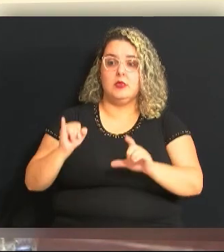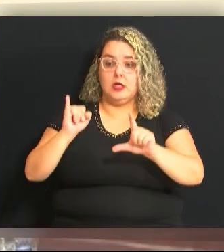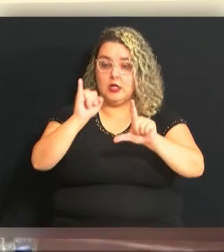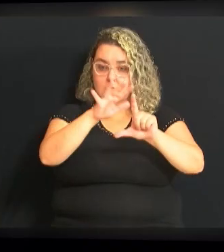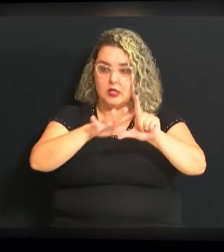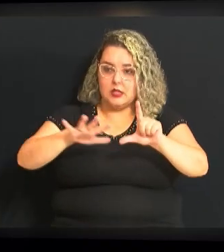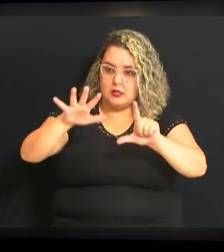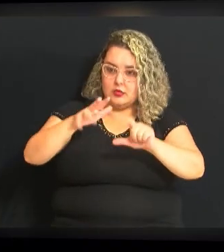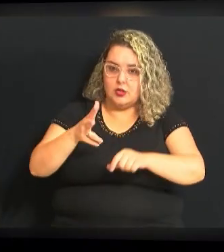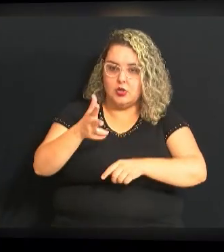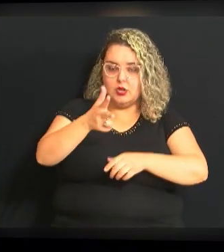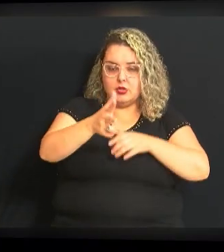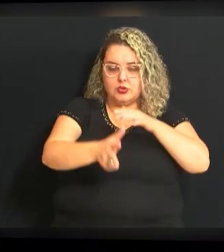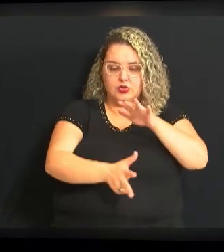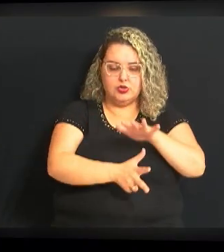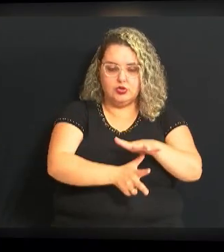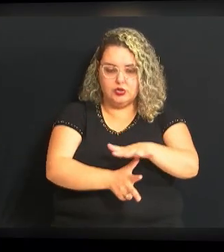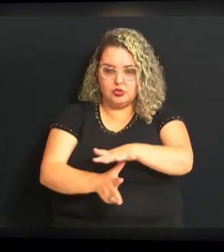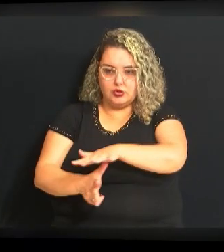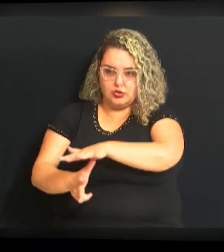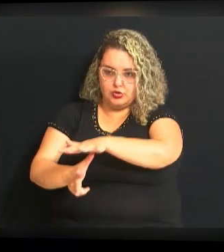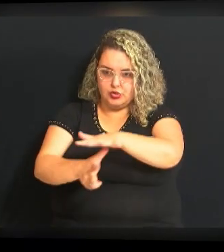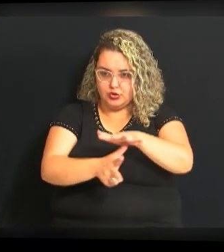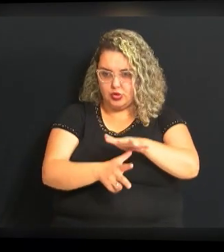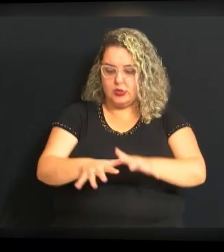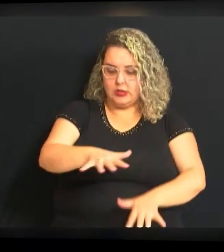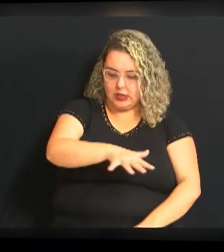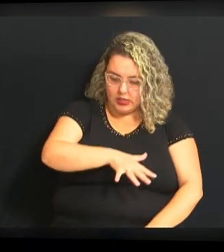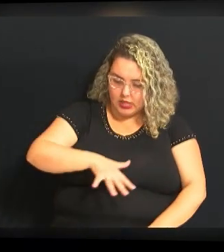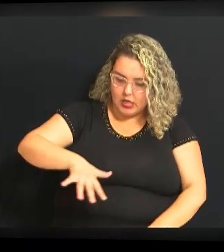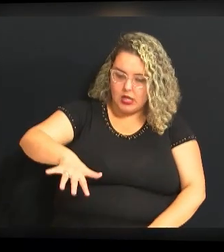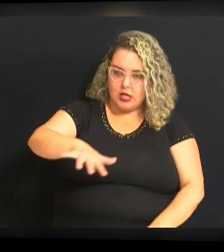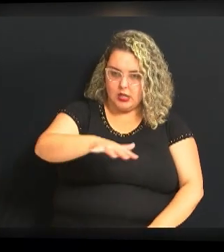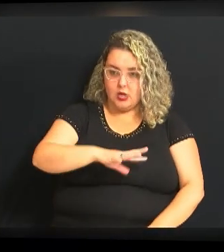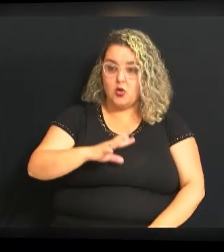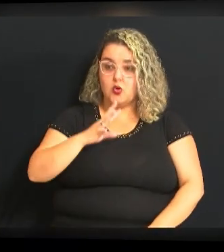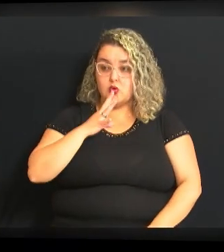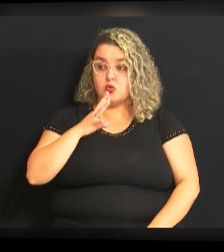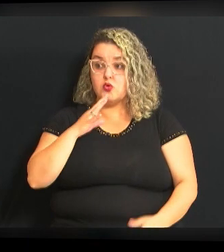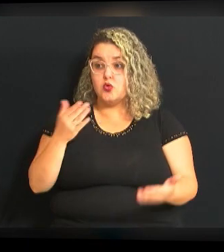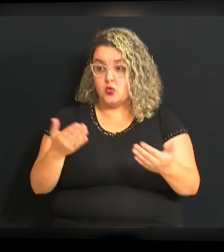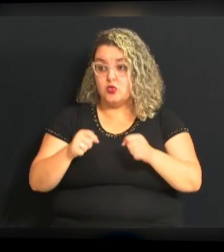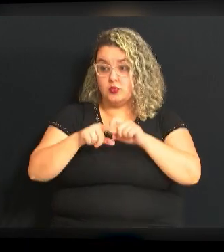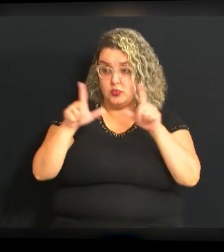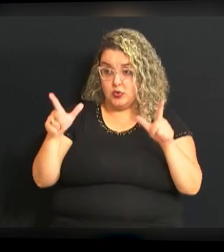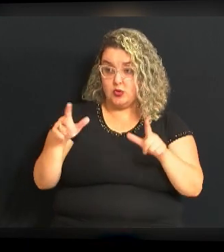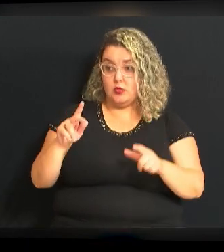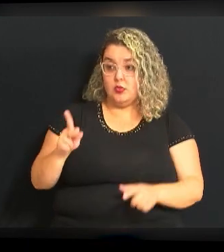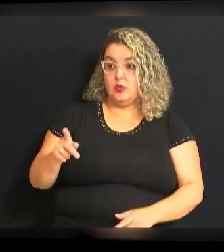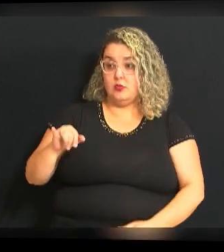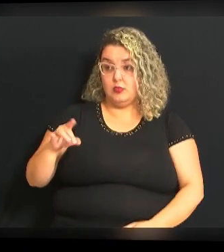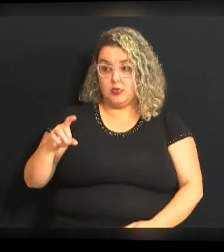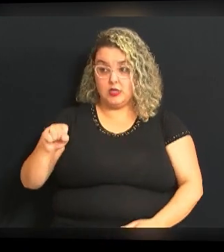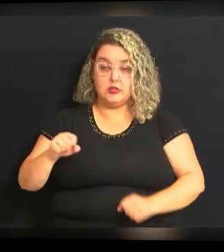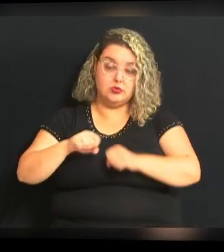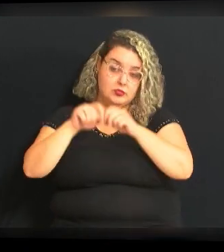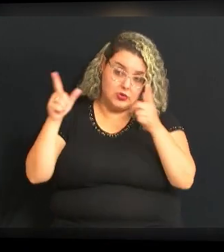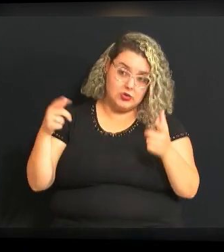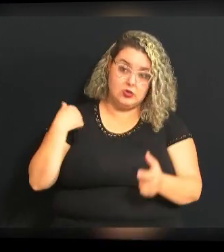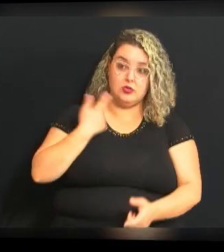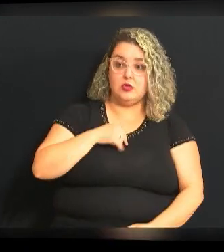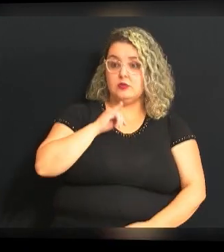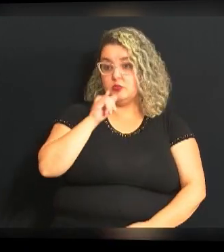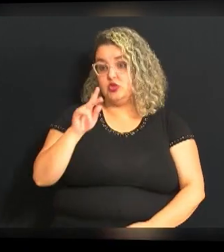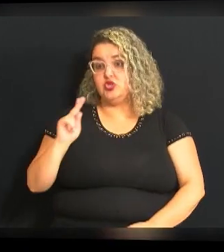foto tirada de drone da região que é conhecida, hoje de manhã foi apresentada como PIDS, nós chamamos